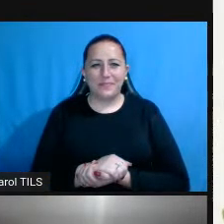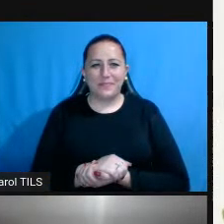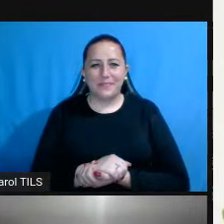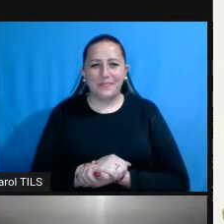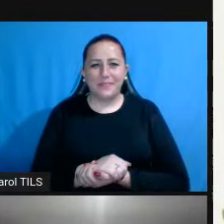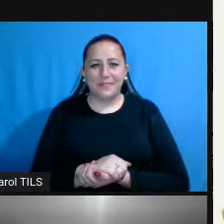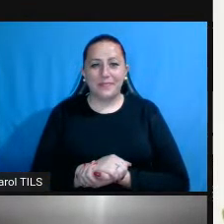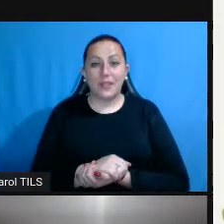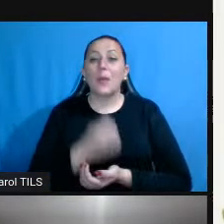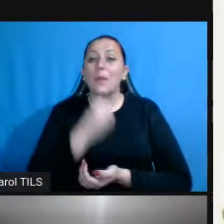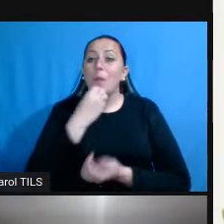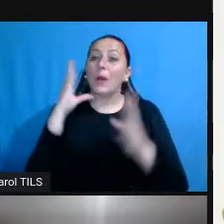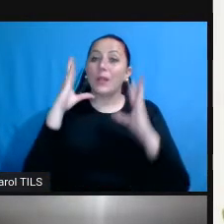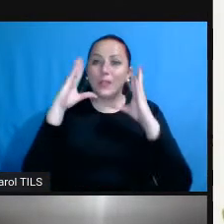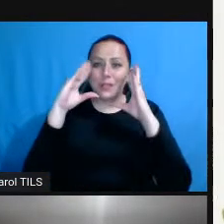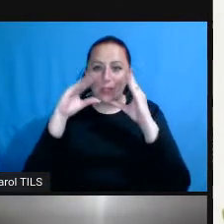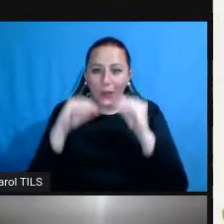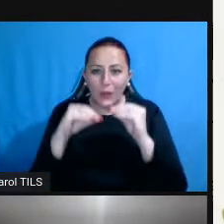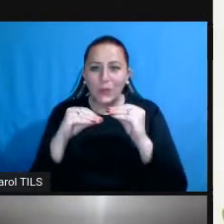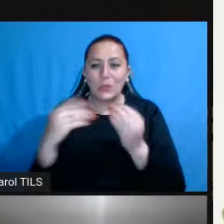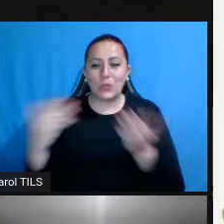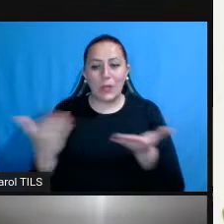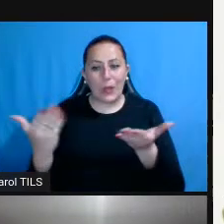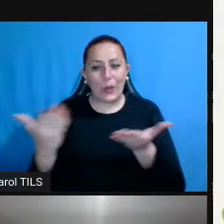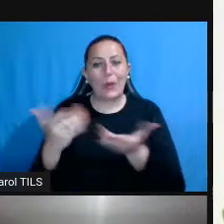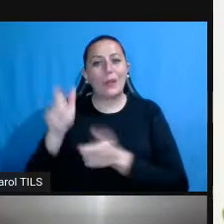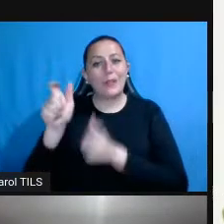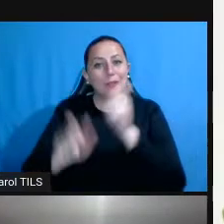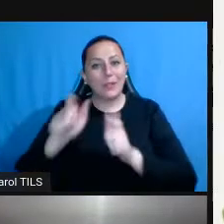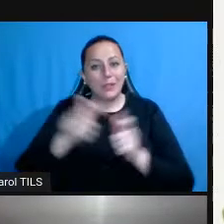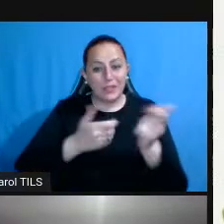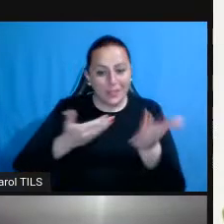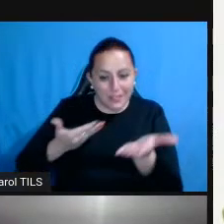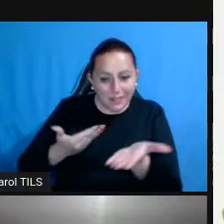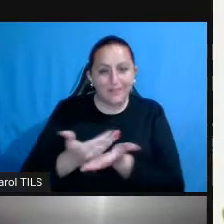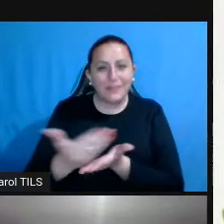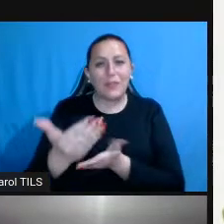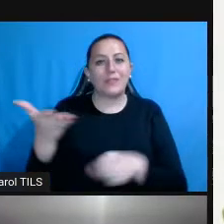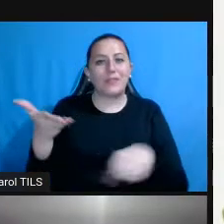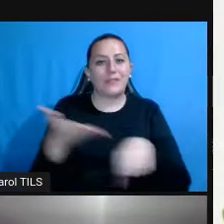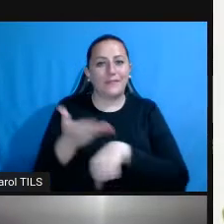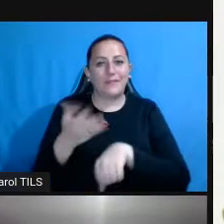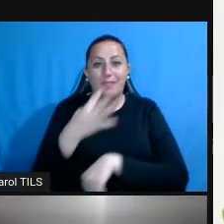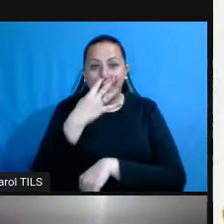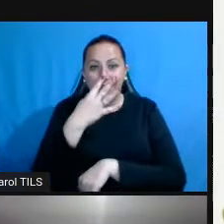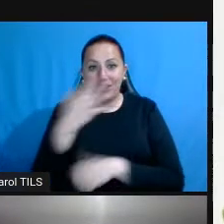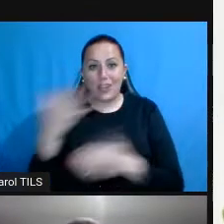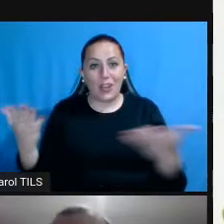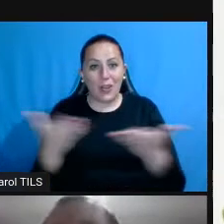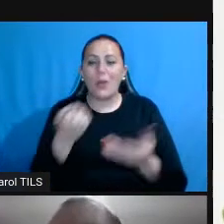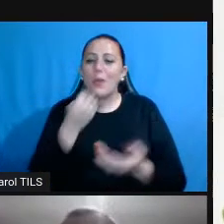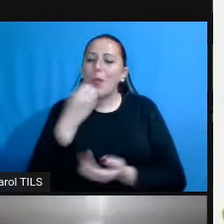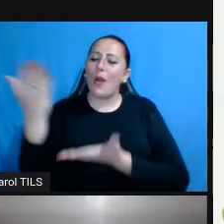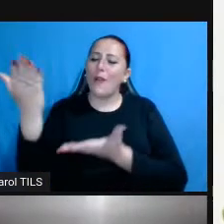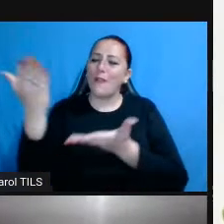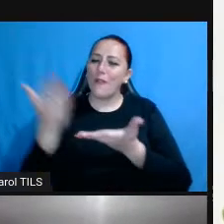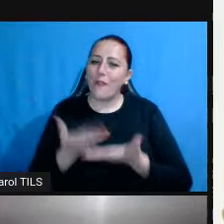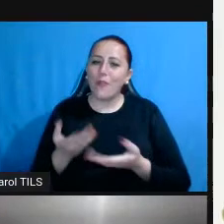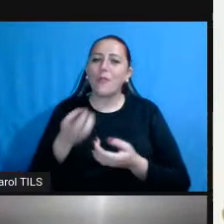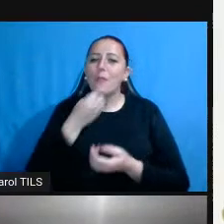Novamente, boa noite para aqueles que chegaram depois. Então, um bom retorno, né? Então, aqui